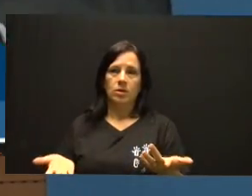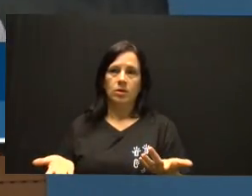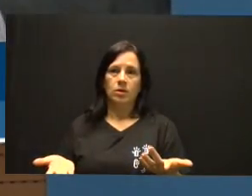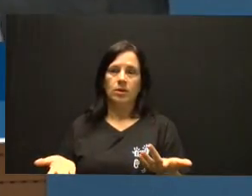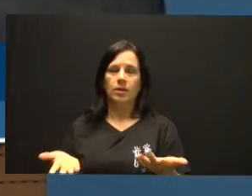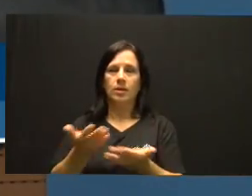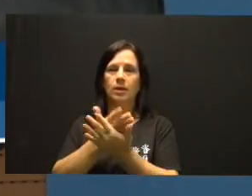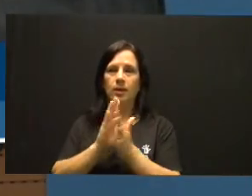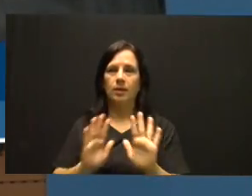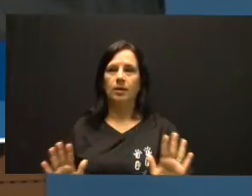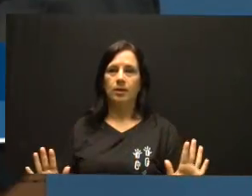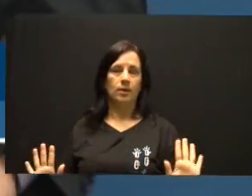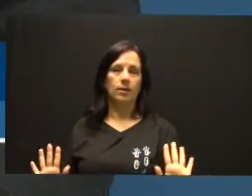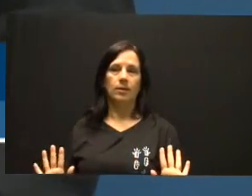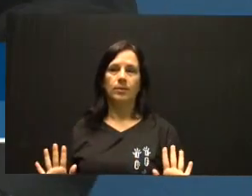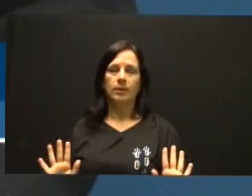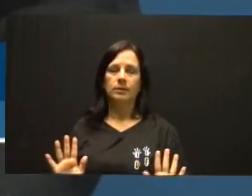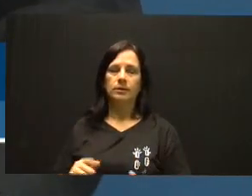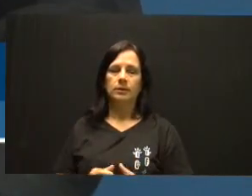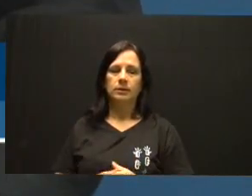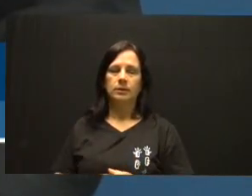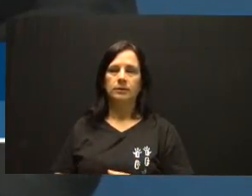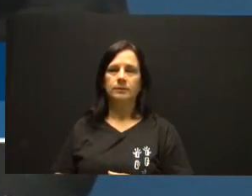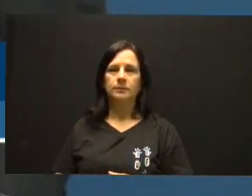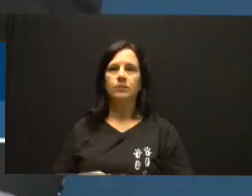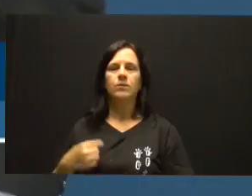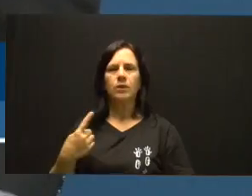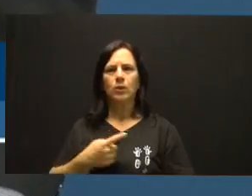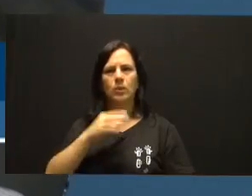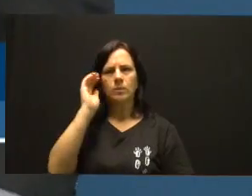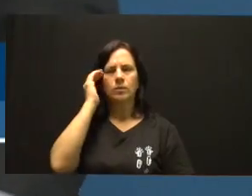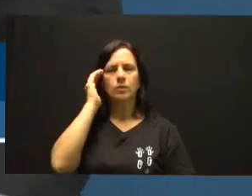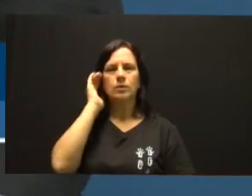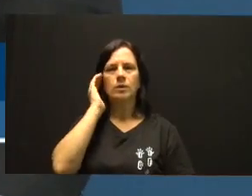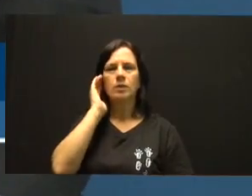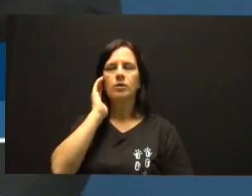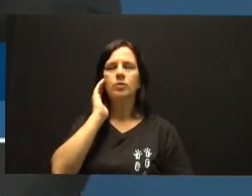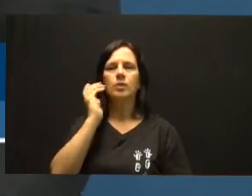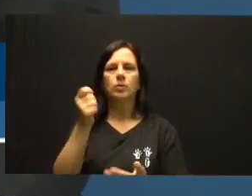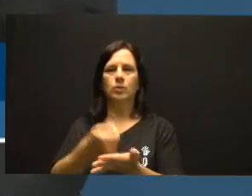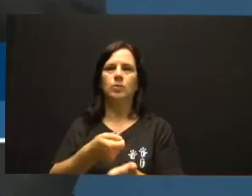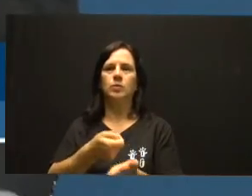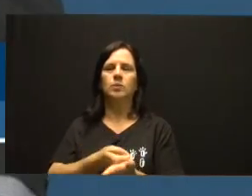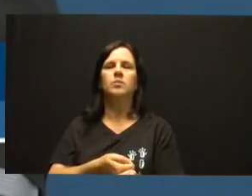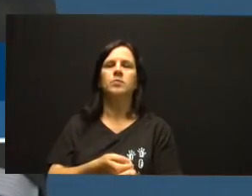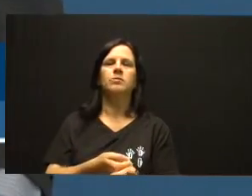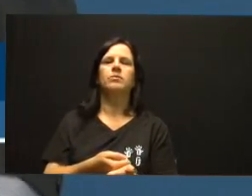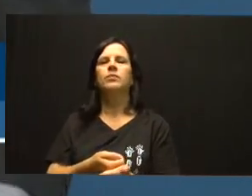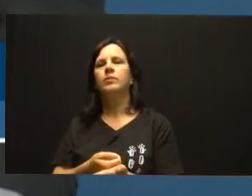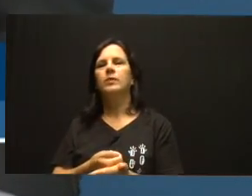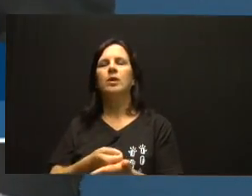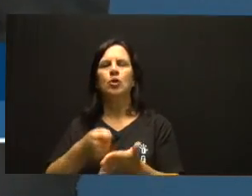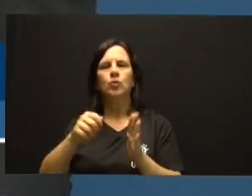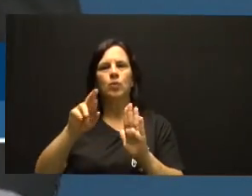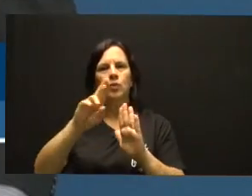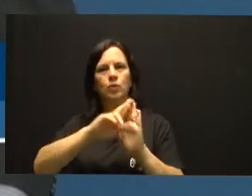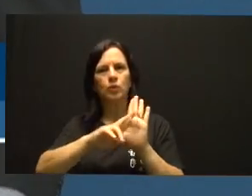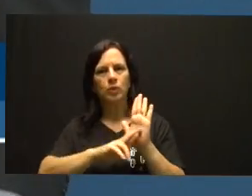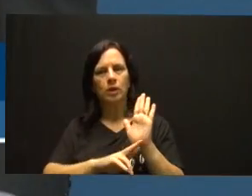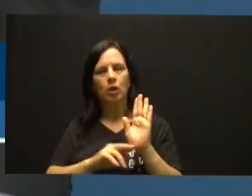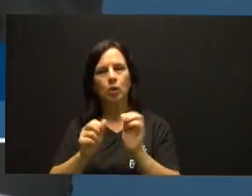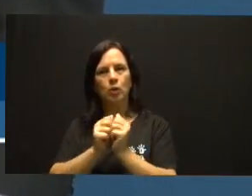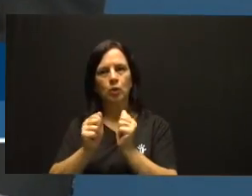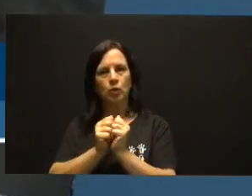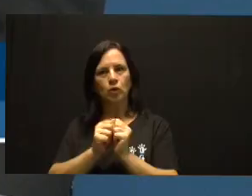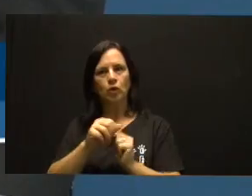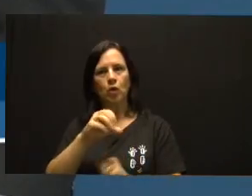aí acaba. E foi essa a nossa concepção, e nisso que nós batemos, quando foi dado os relatos